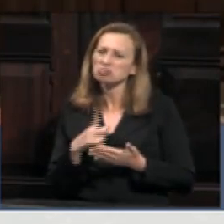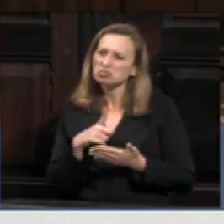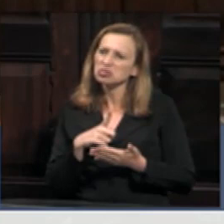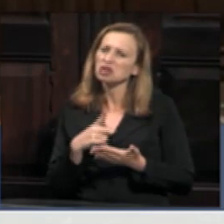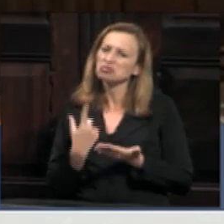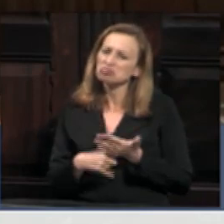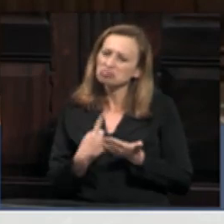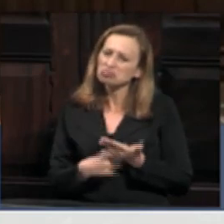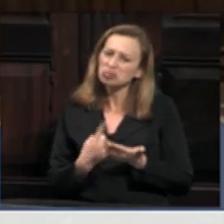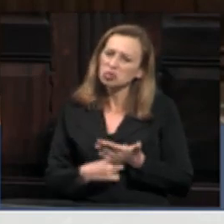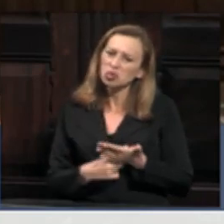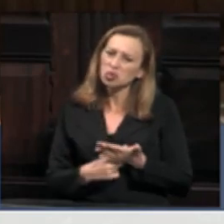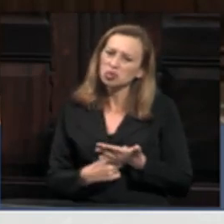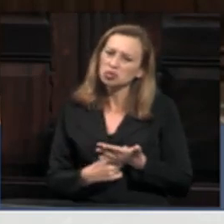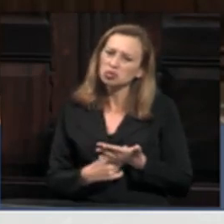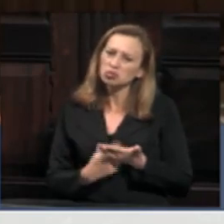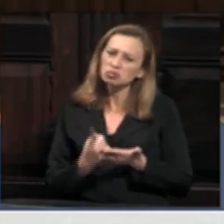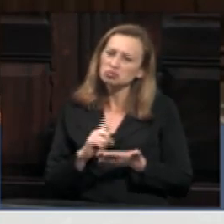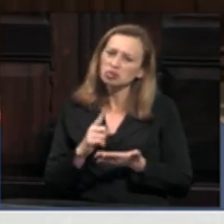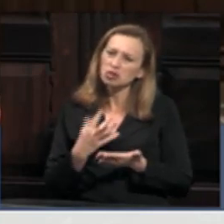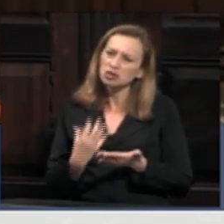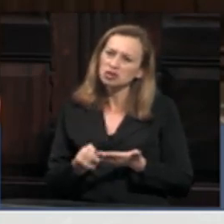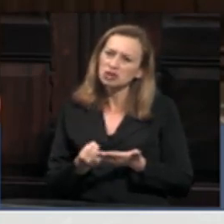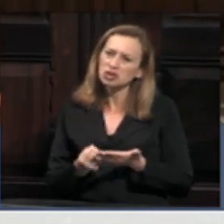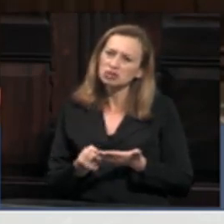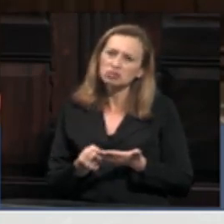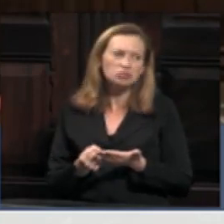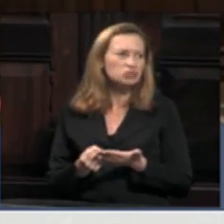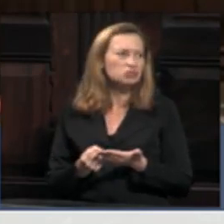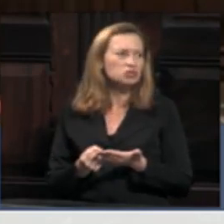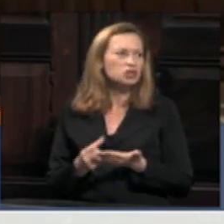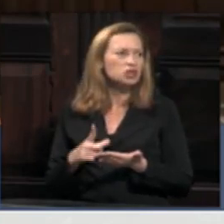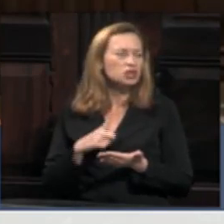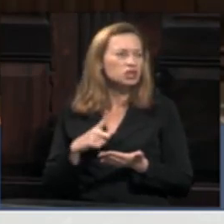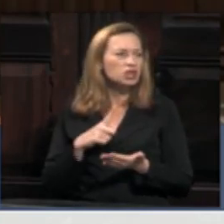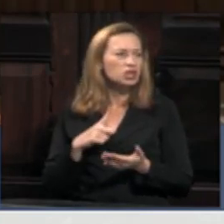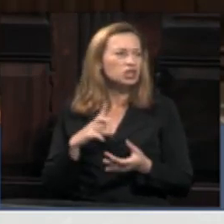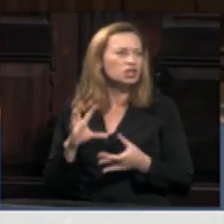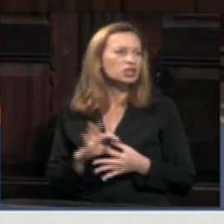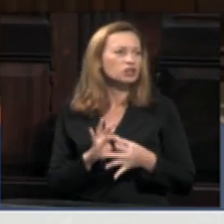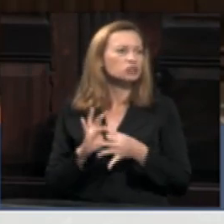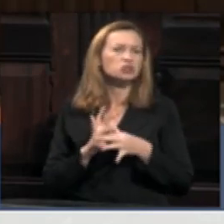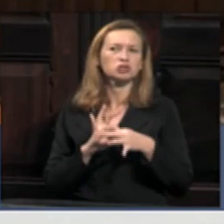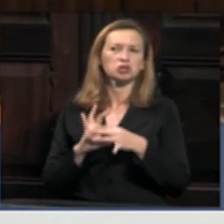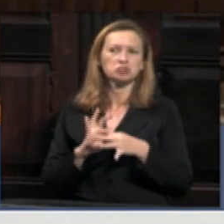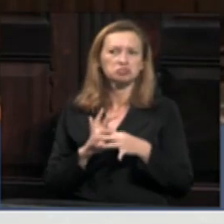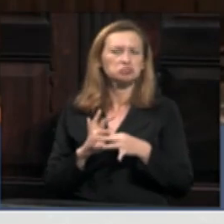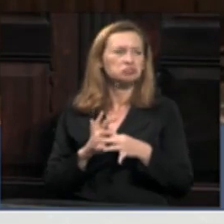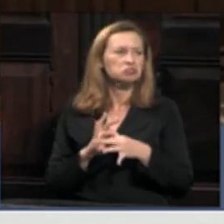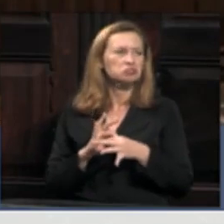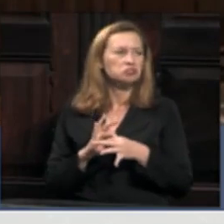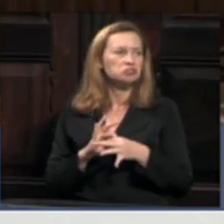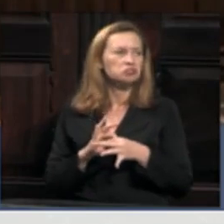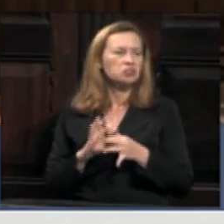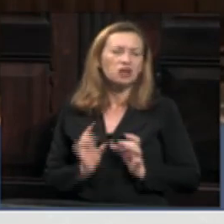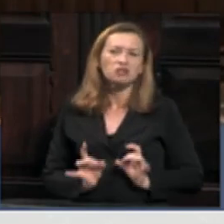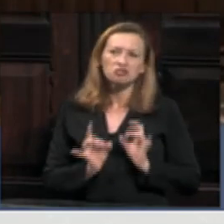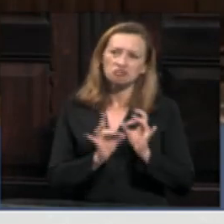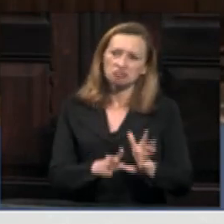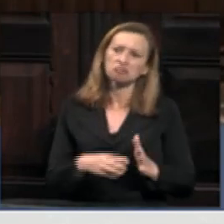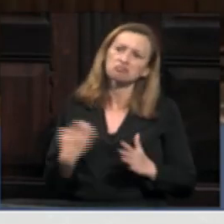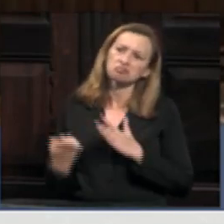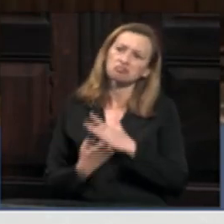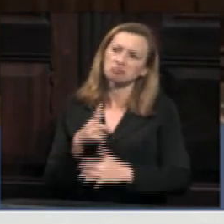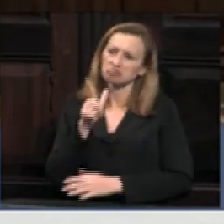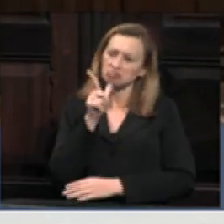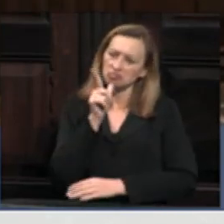inconfessável que teria havido na União para que se privatizasse